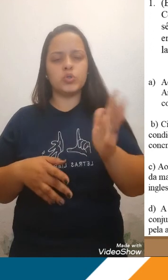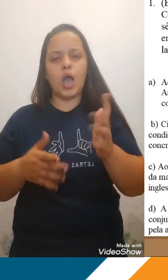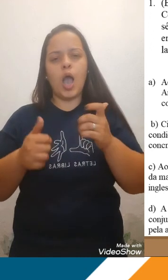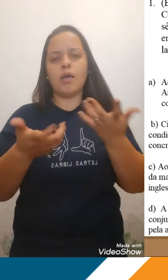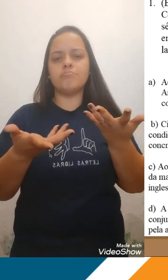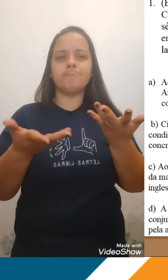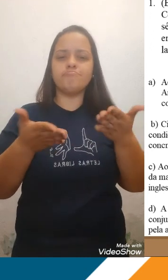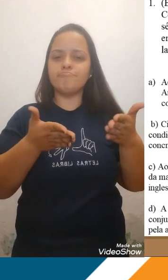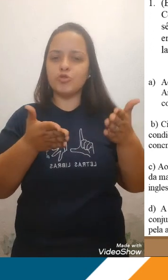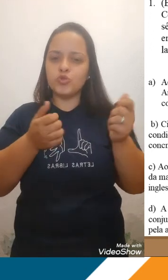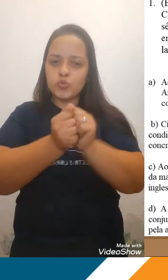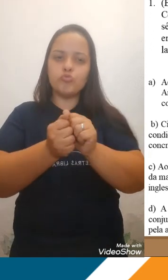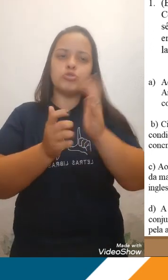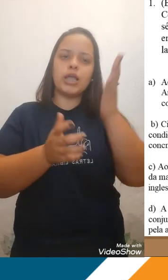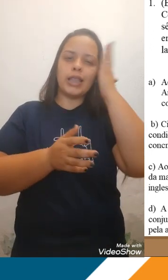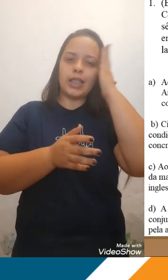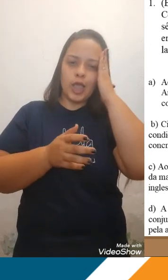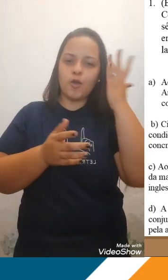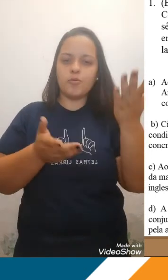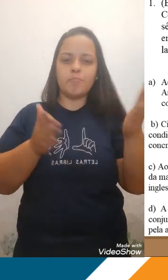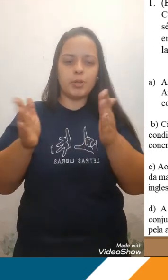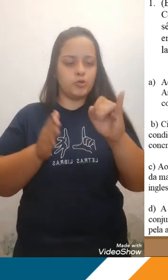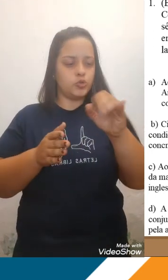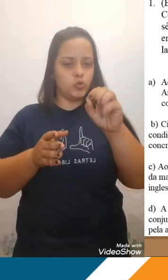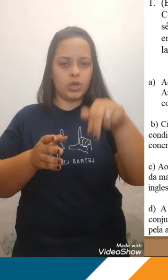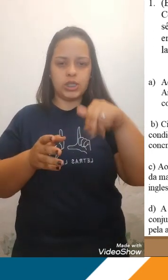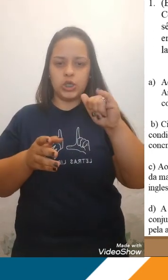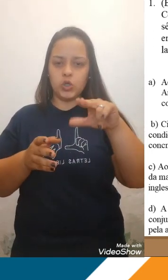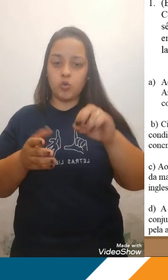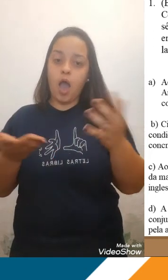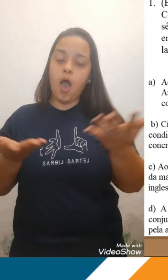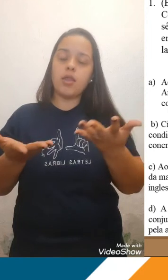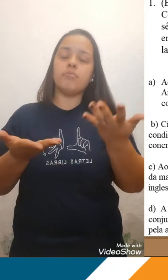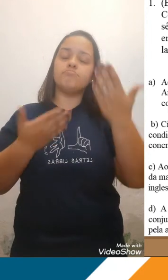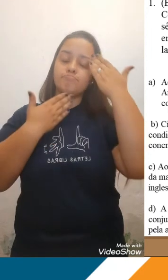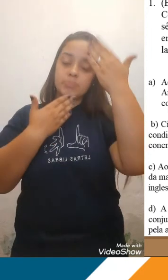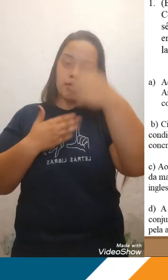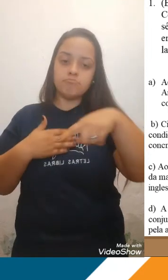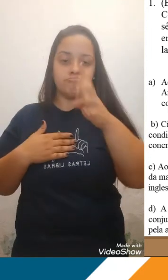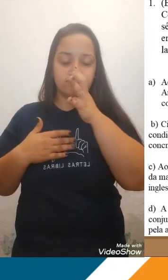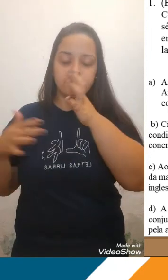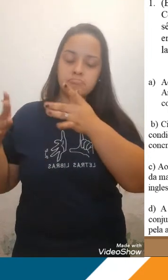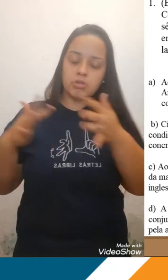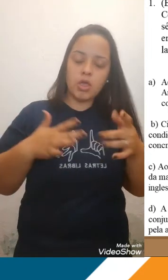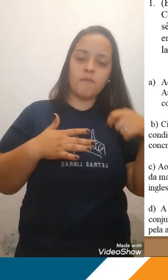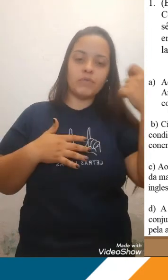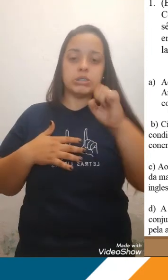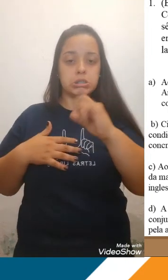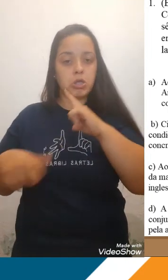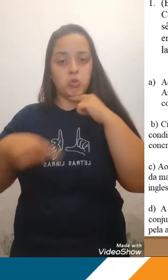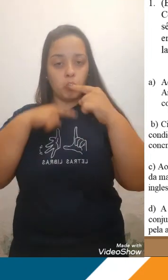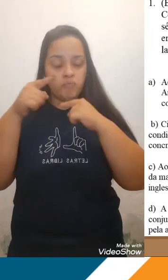na parte do período joanino desta aula. Enfim, obrigada por assistir o vídeo. Qualquer dúvida,